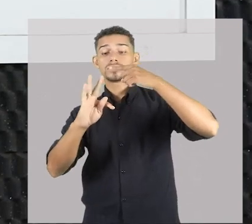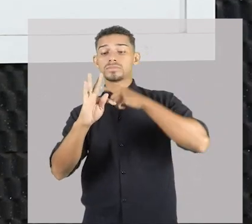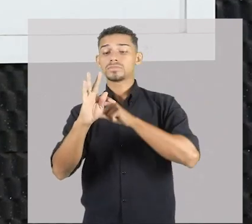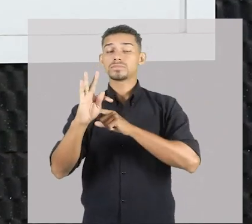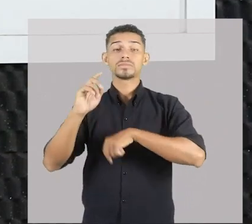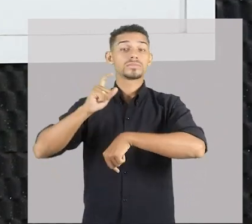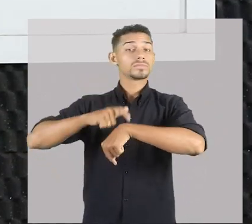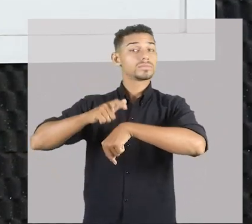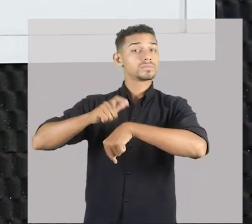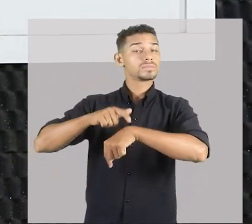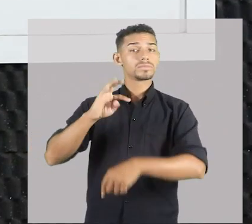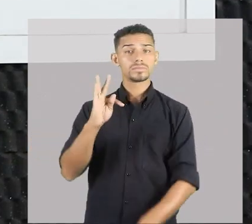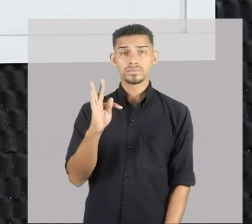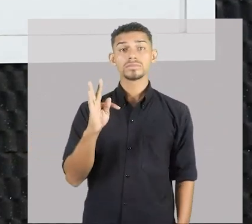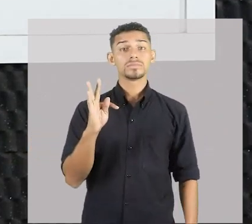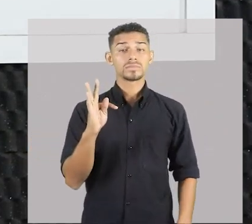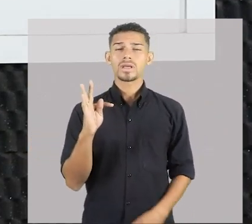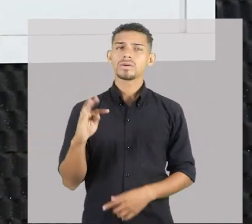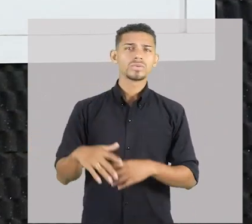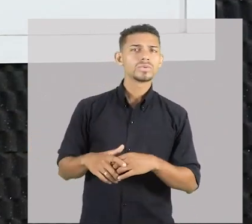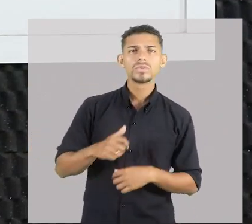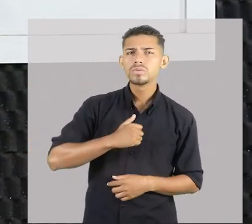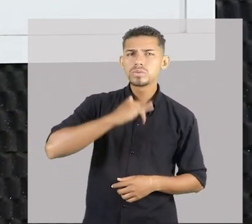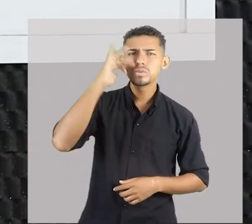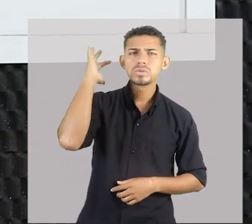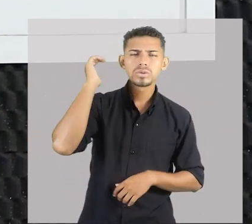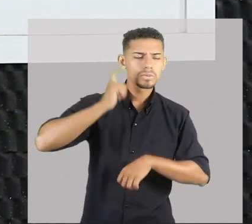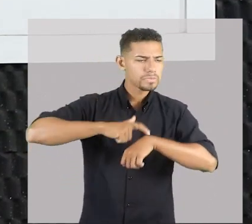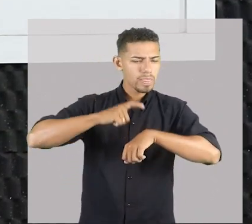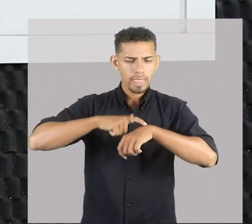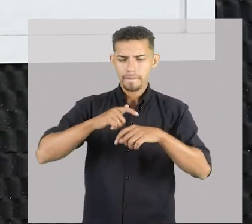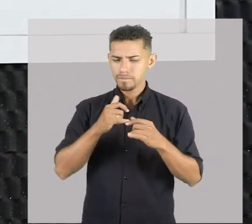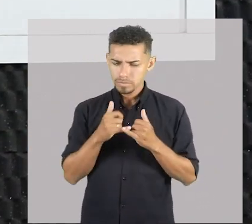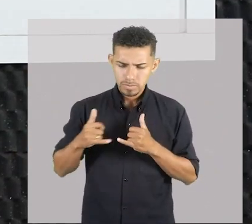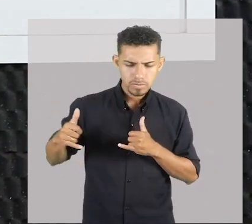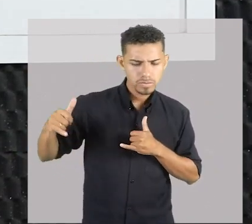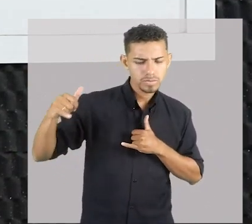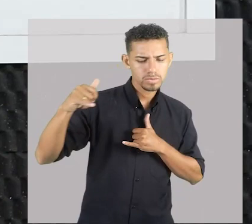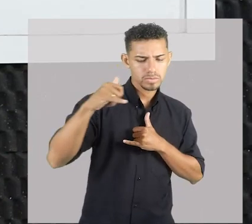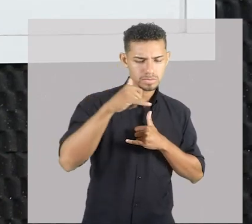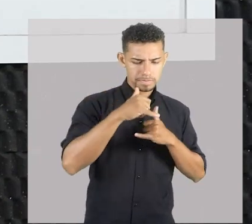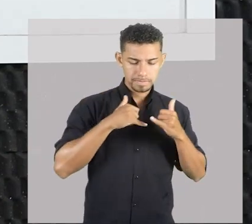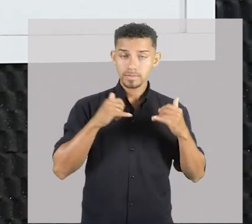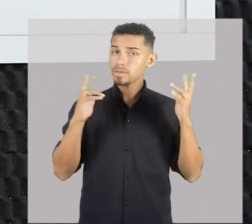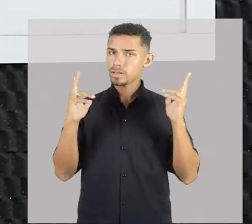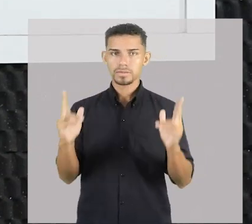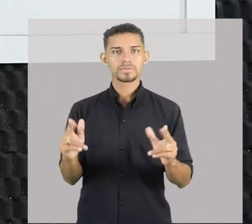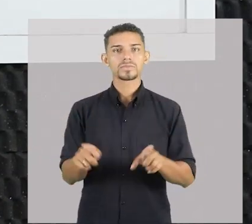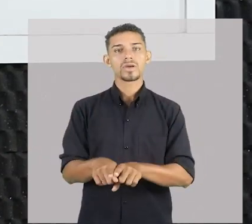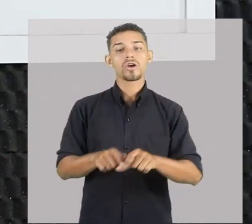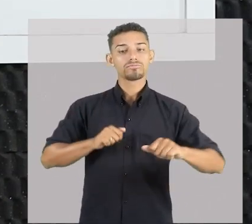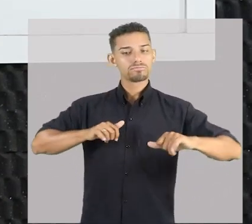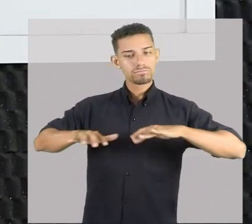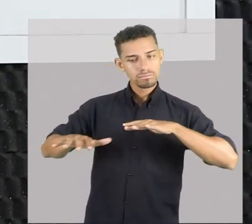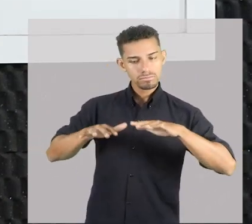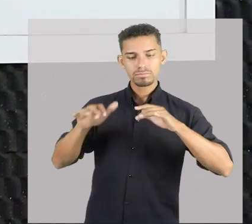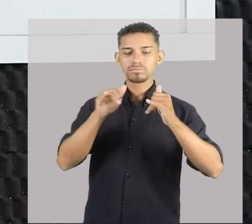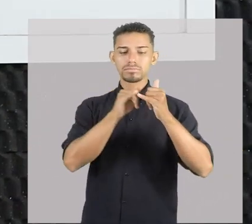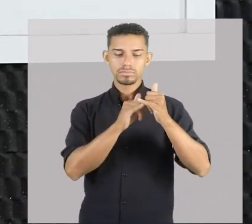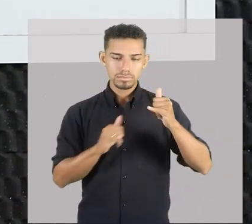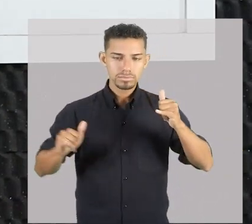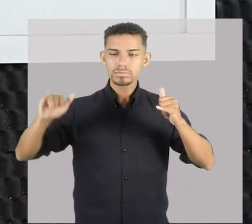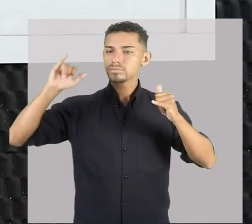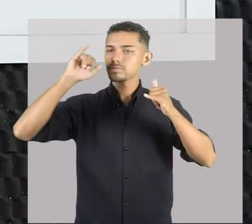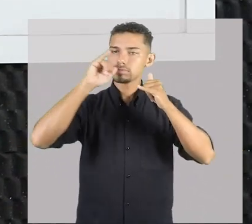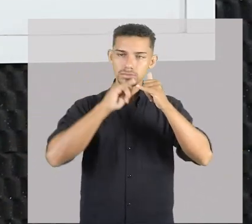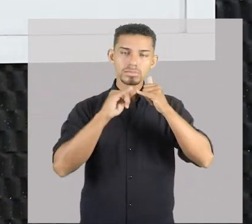você percorre aquele espaço, percorre aquela linha, fica do mesmo jeito. Em movimentos circulares, eu